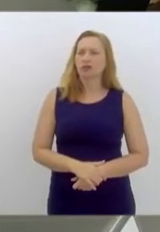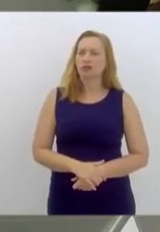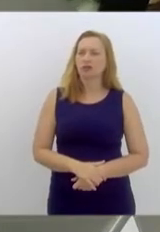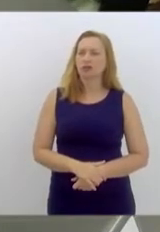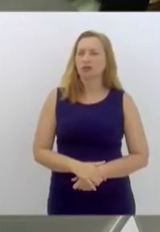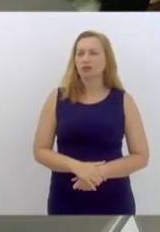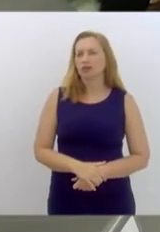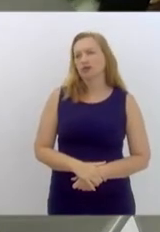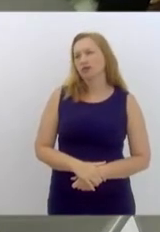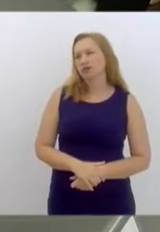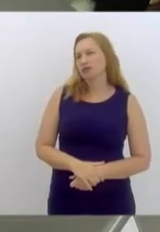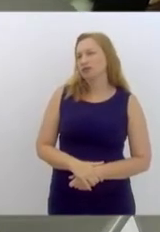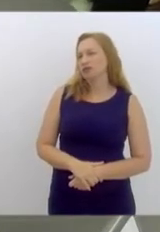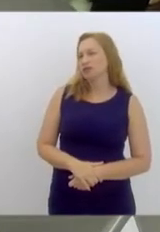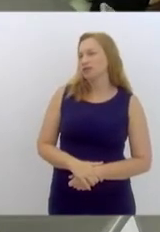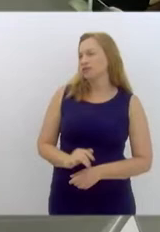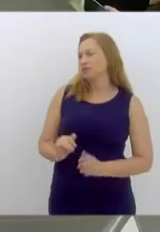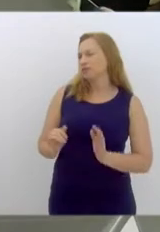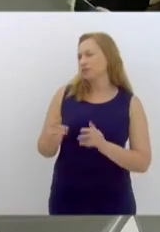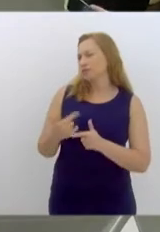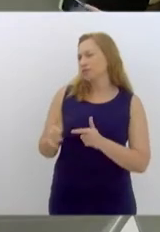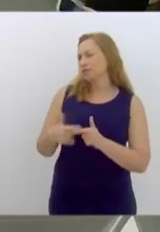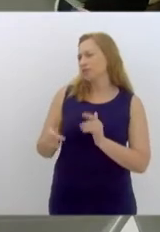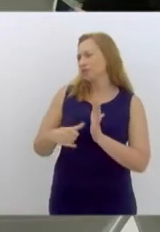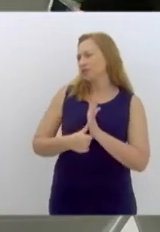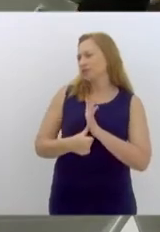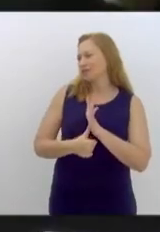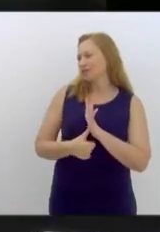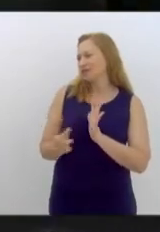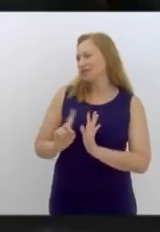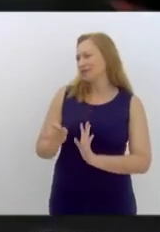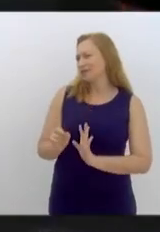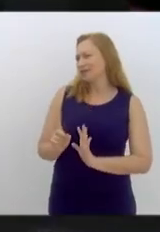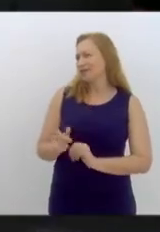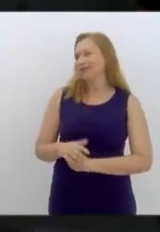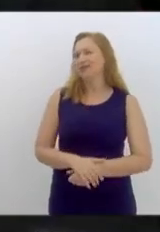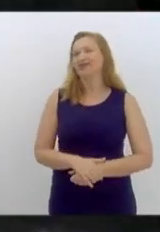só não está com crise de identidade, não. Só ficou olhando para o lado.